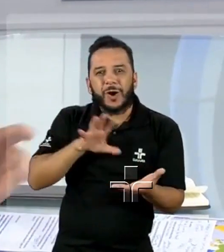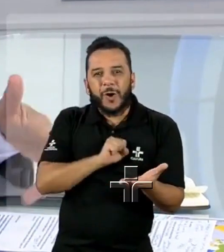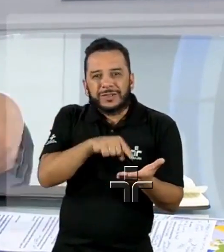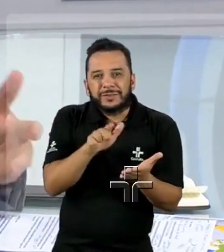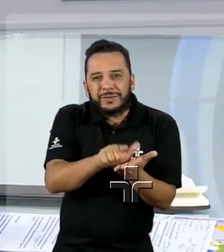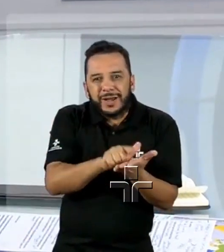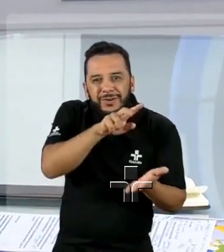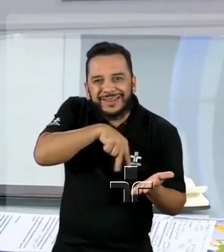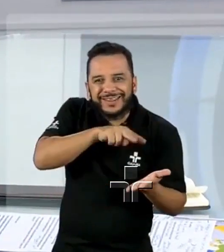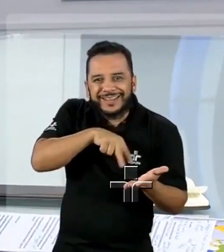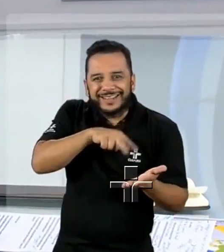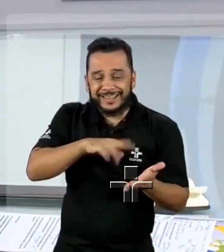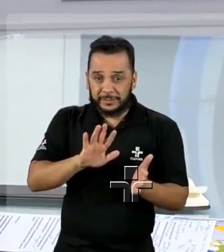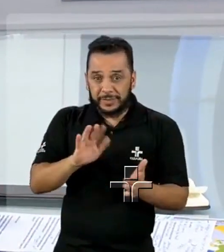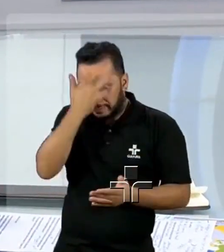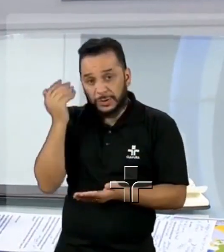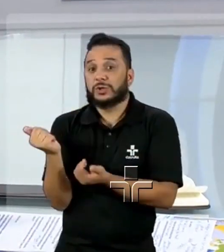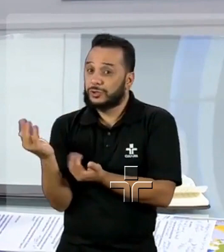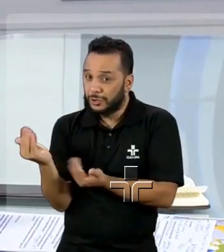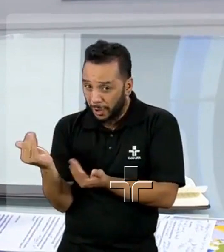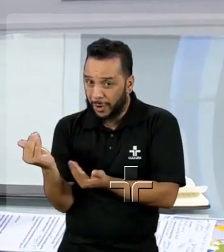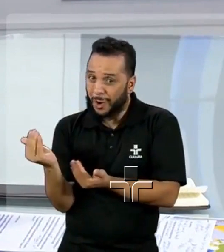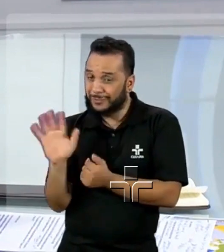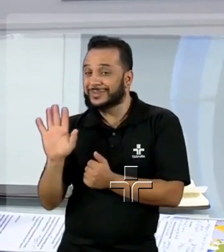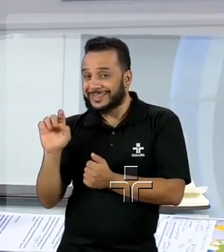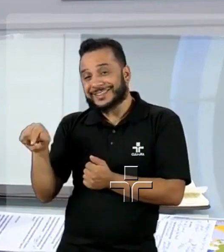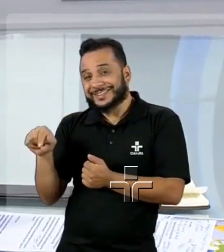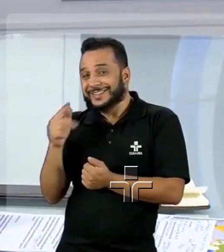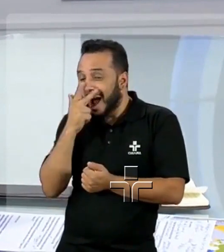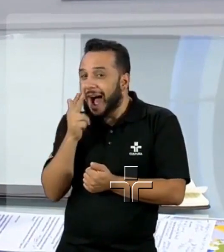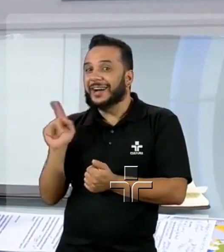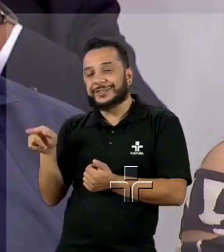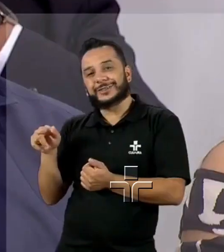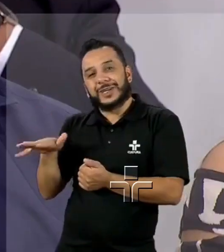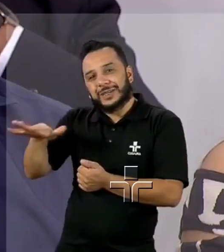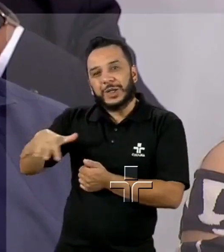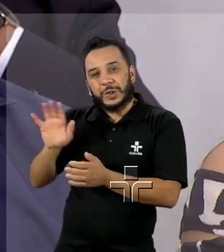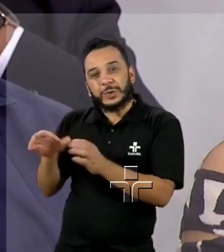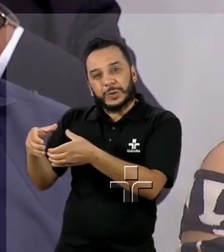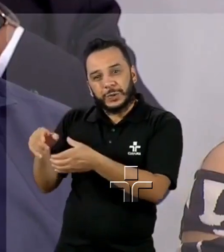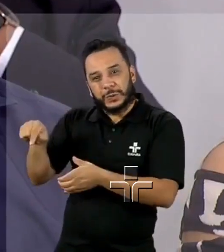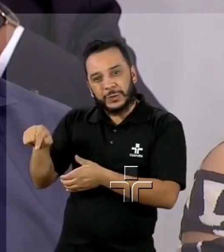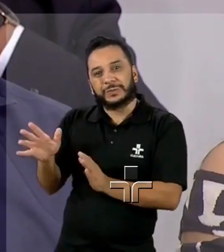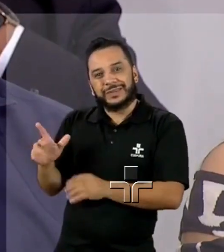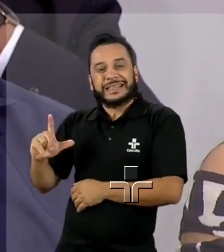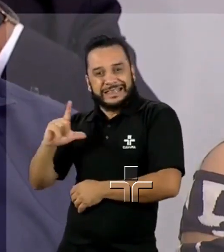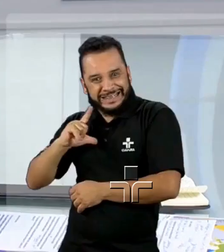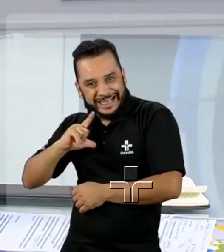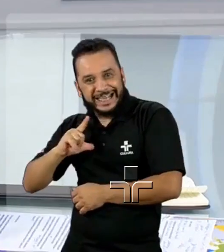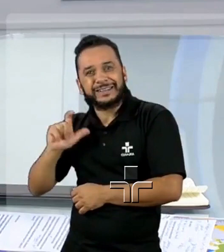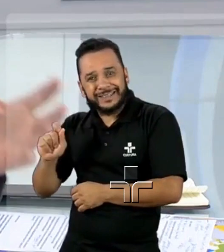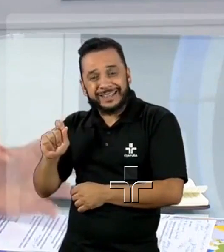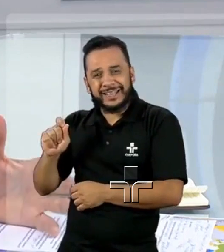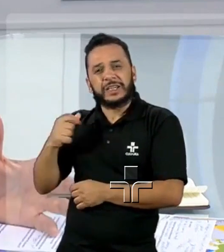os mais jovens, né, talvez eles... se tiverem justamente uma